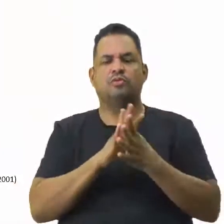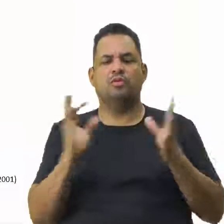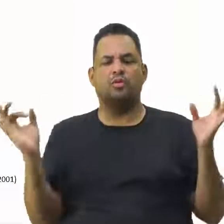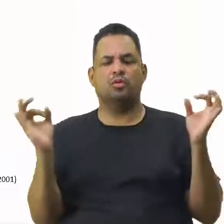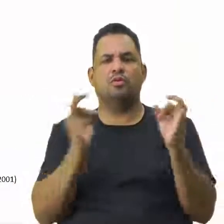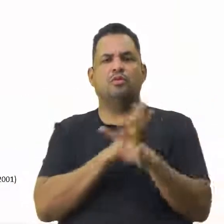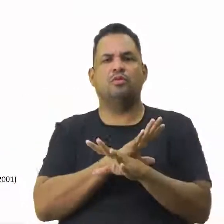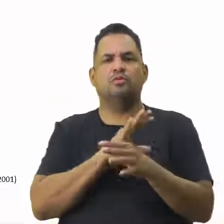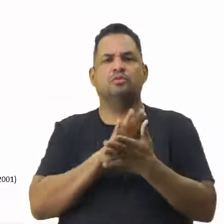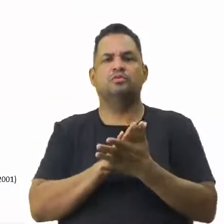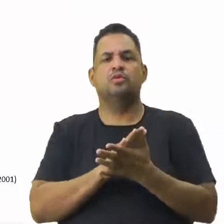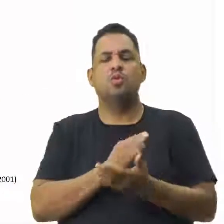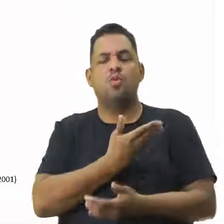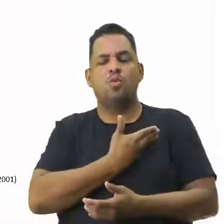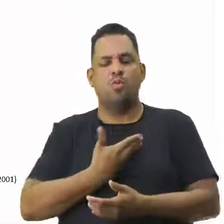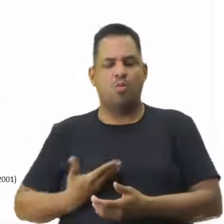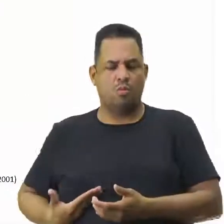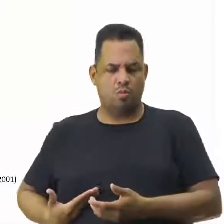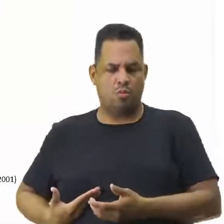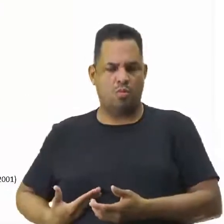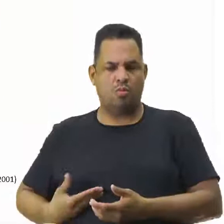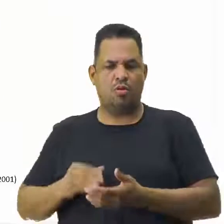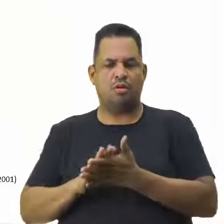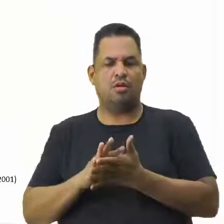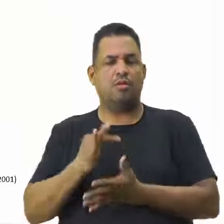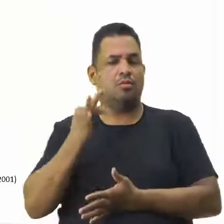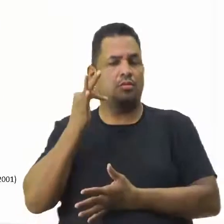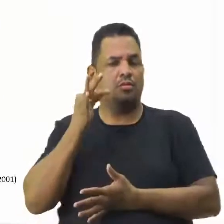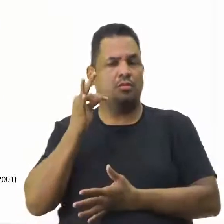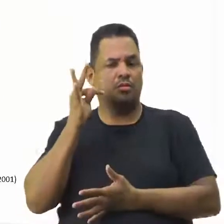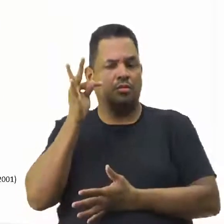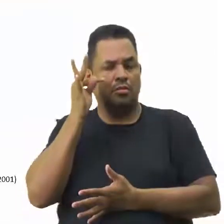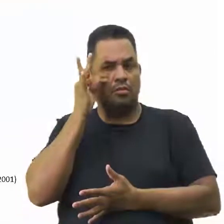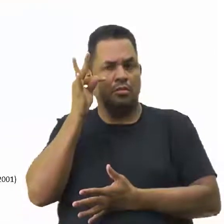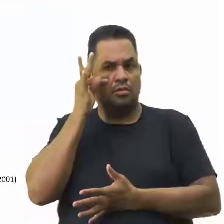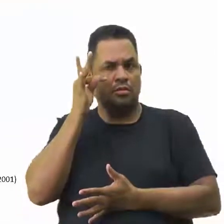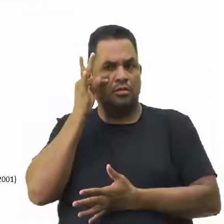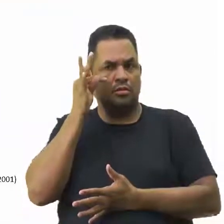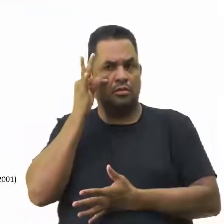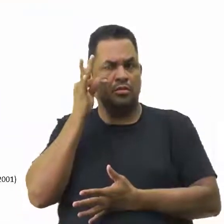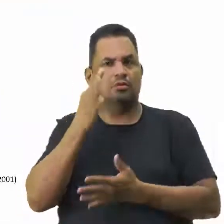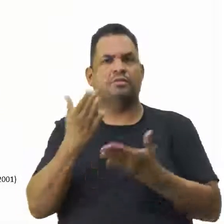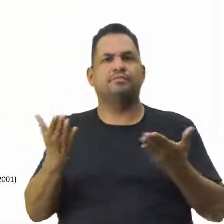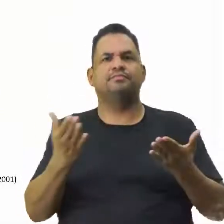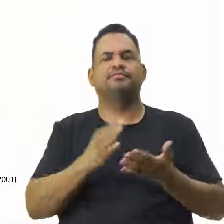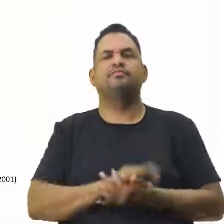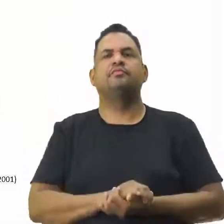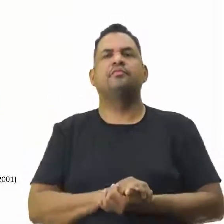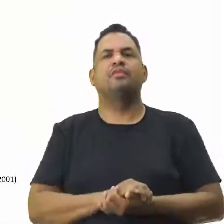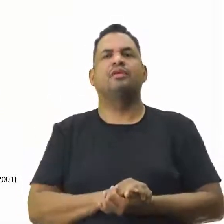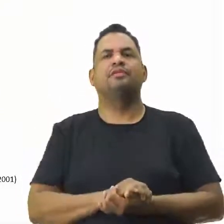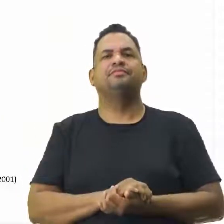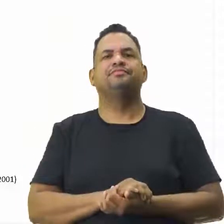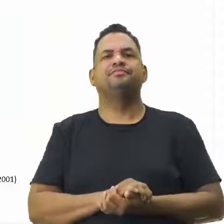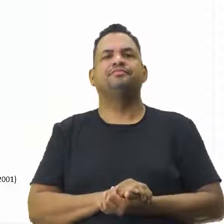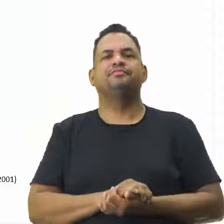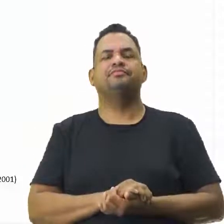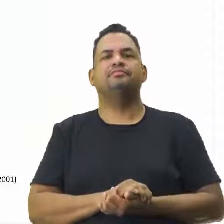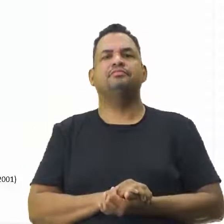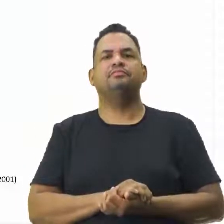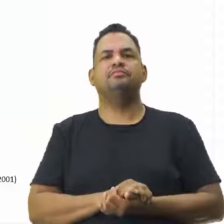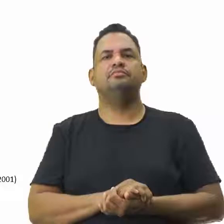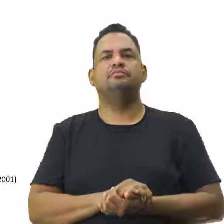Jorge Teixeira. Eu já falei isso para vocês, tá? Esse Jorge Teixeira, certo? Só